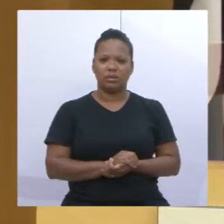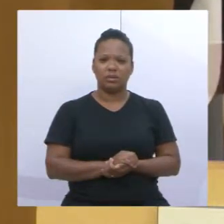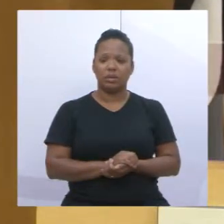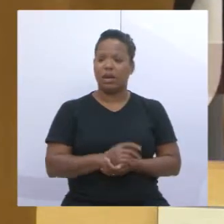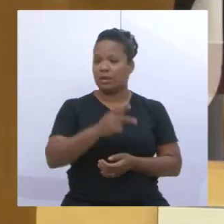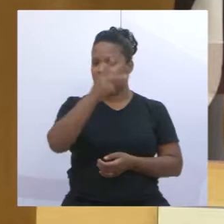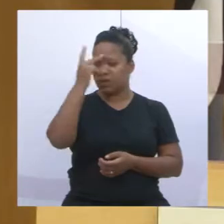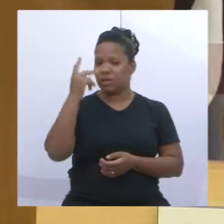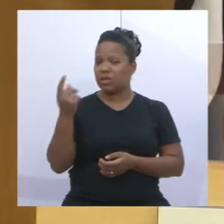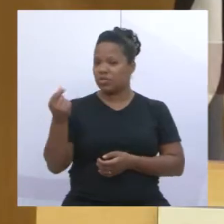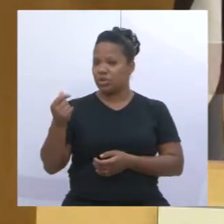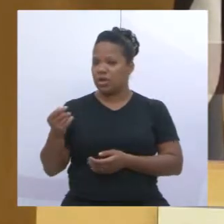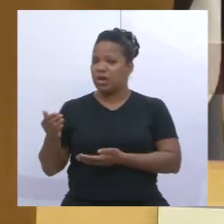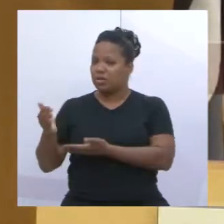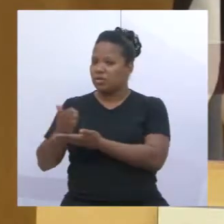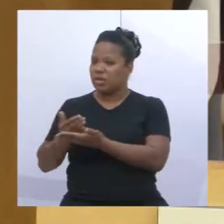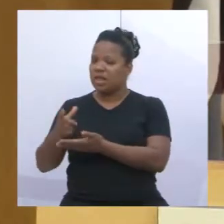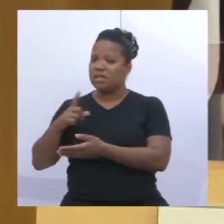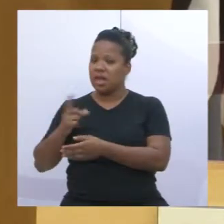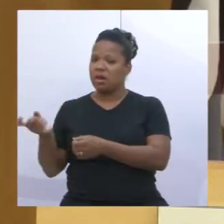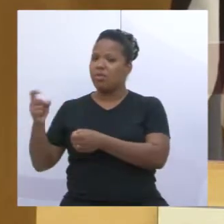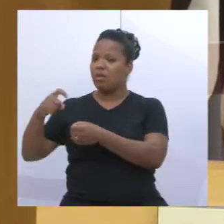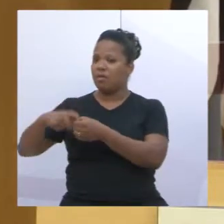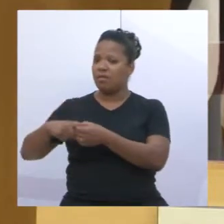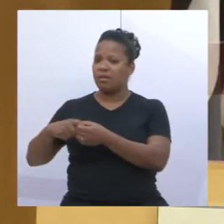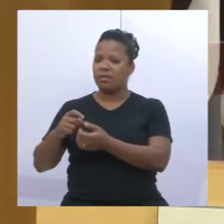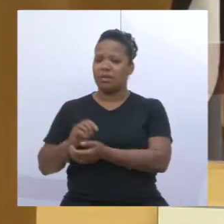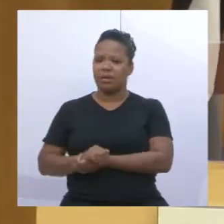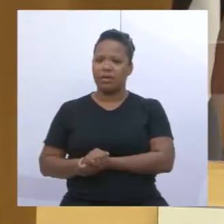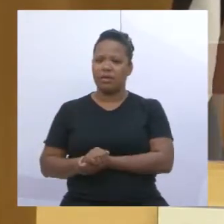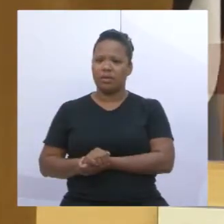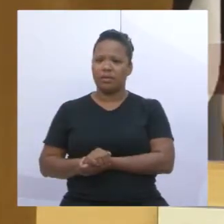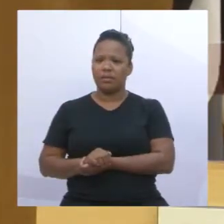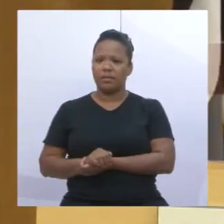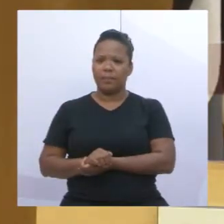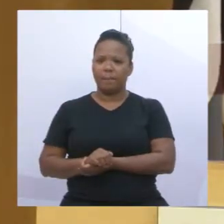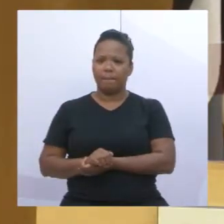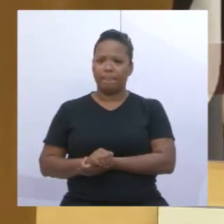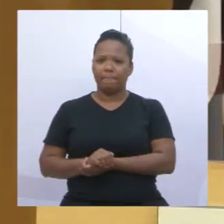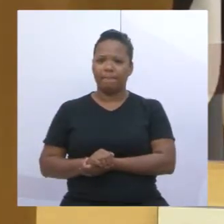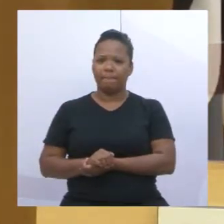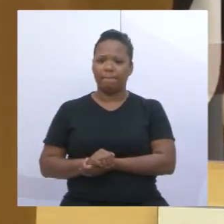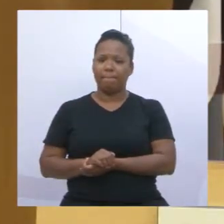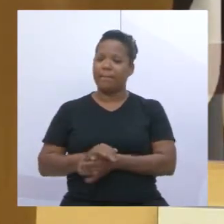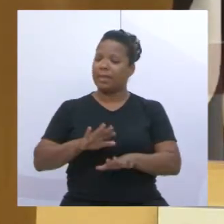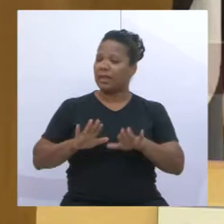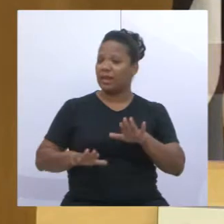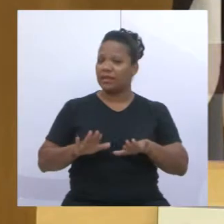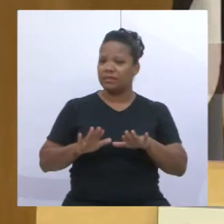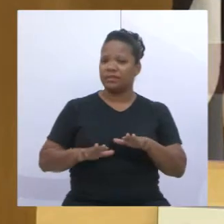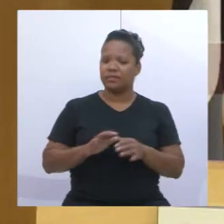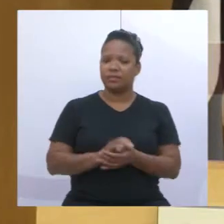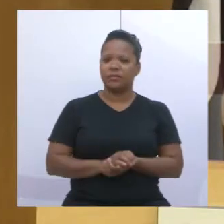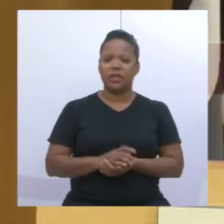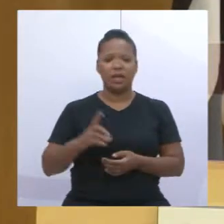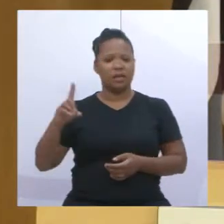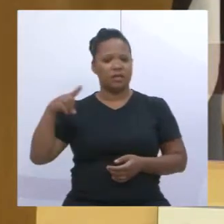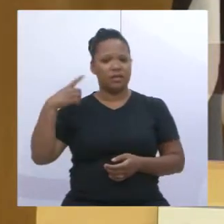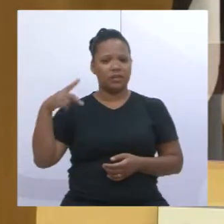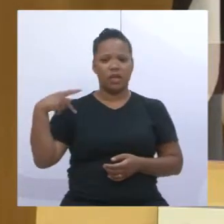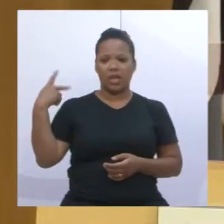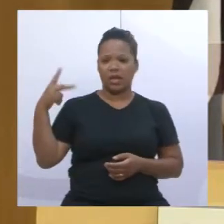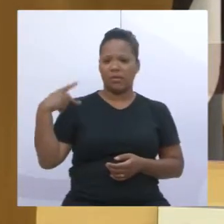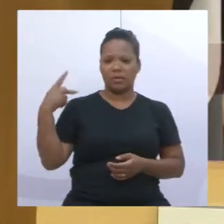vaquinha, para esses que têm o convênio, e ainda recebo algumas vezes da defensoria, da